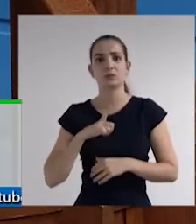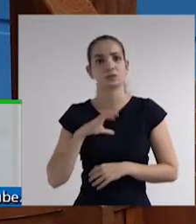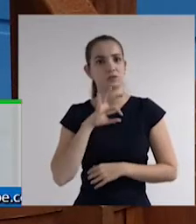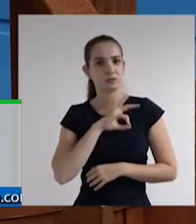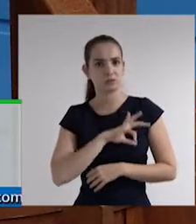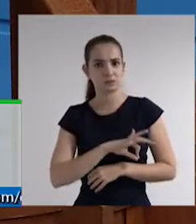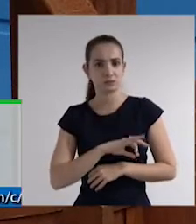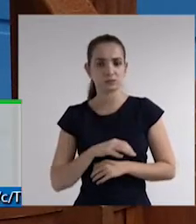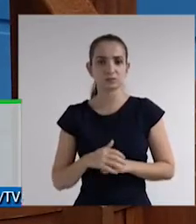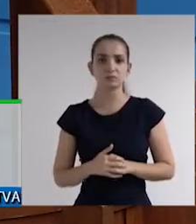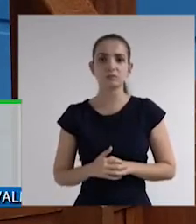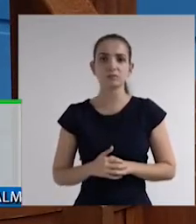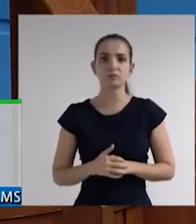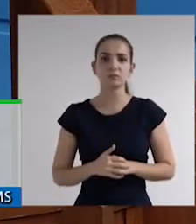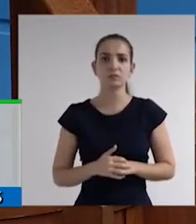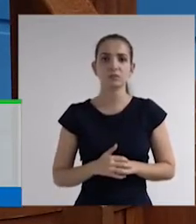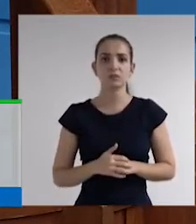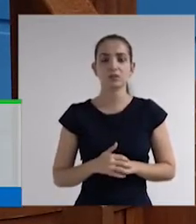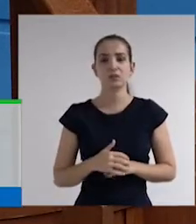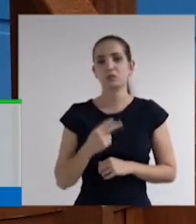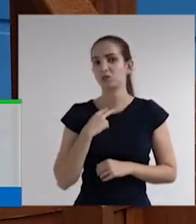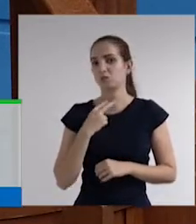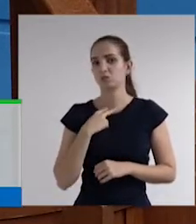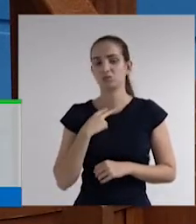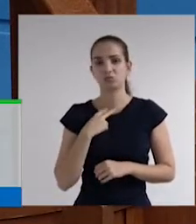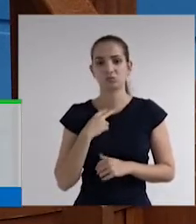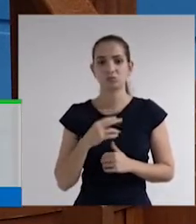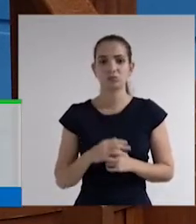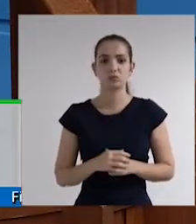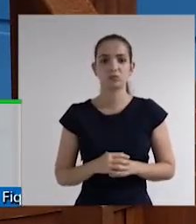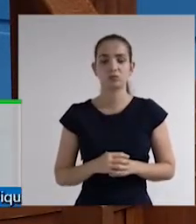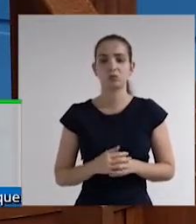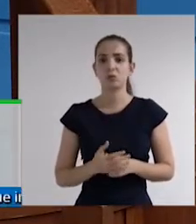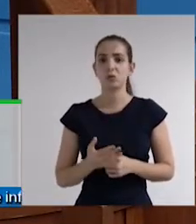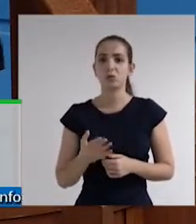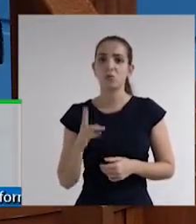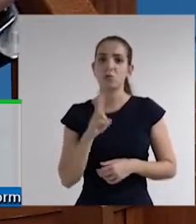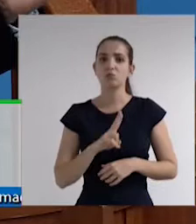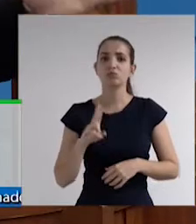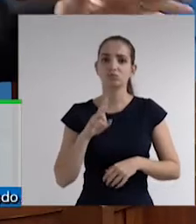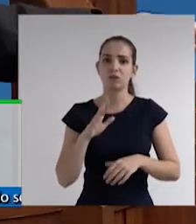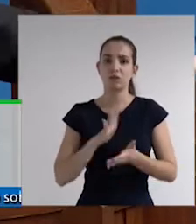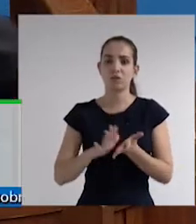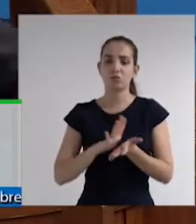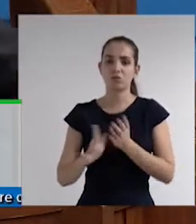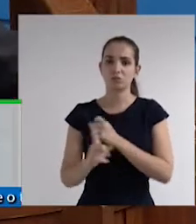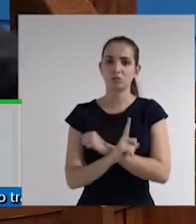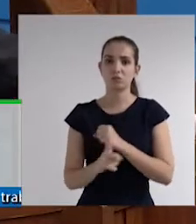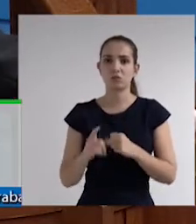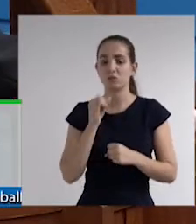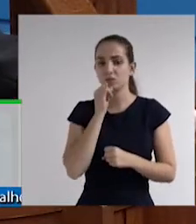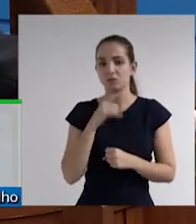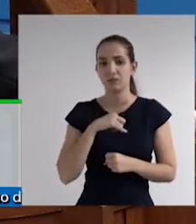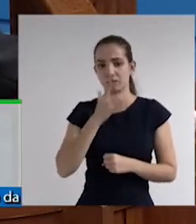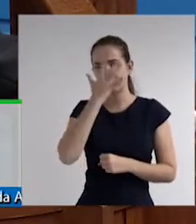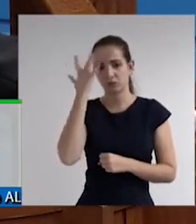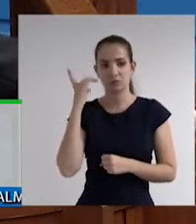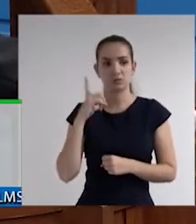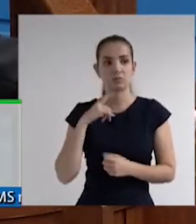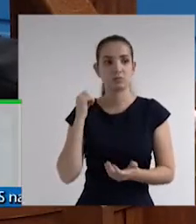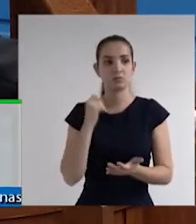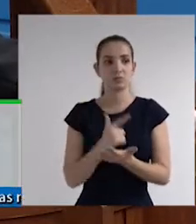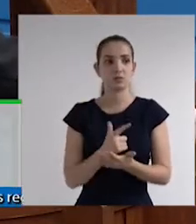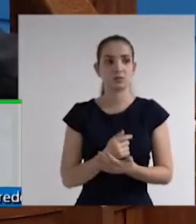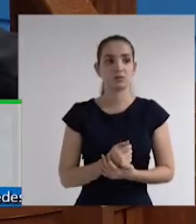salário, e eles não estão podendo consumir. Ou tem alguém aqui na loucura de pagar R$